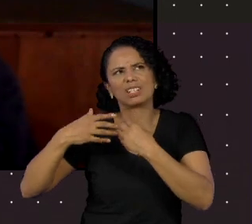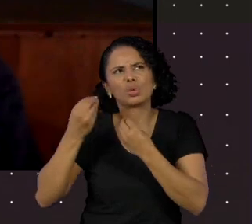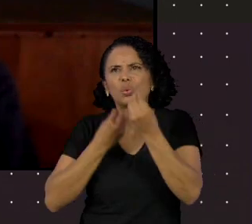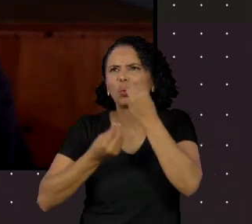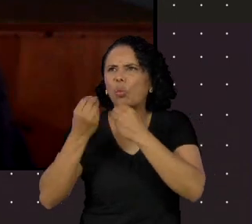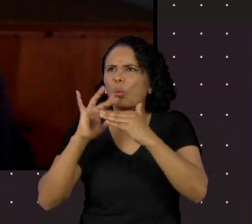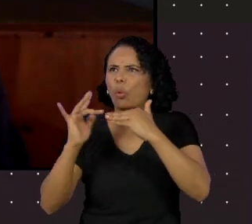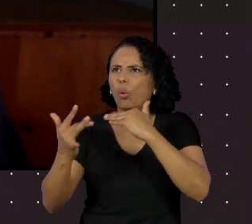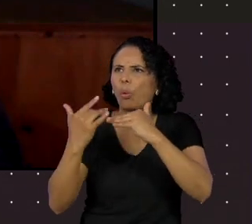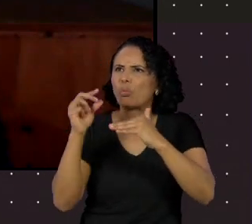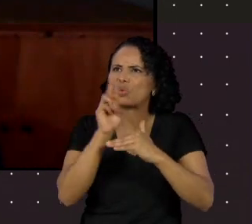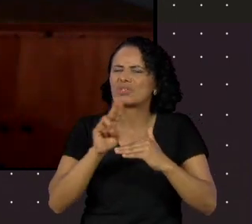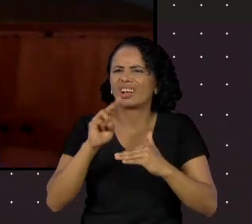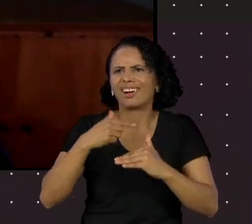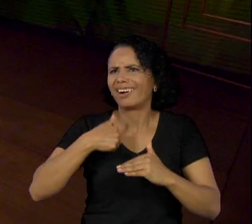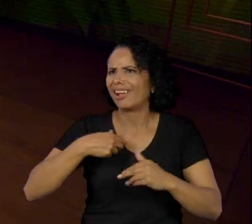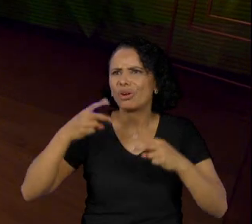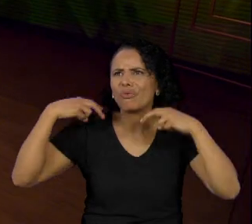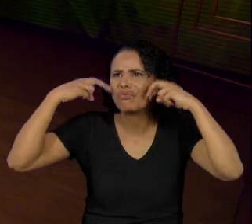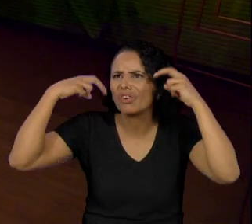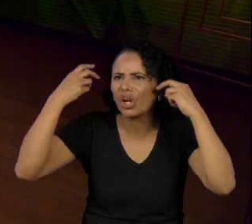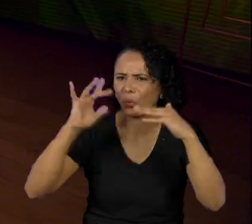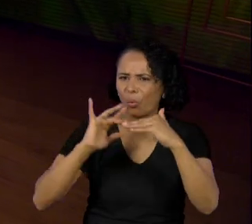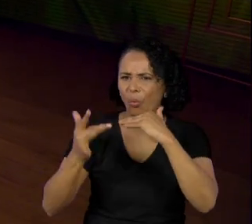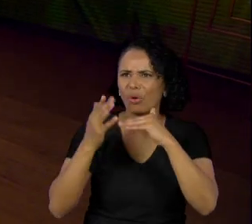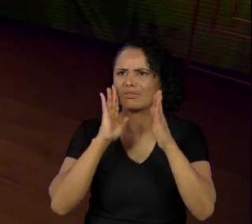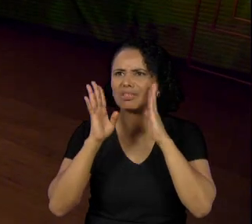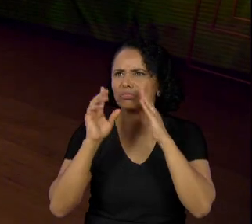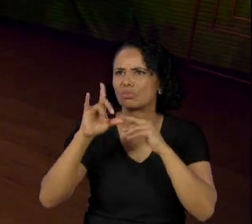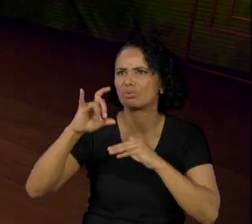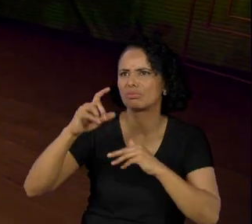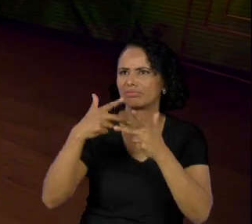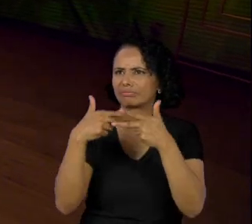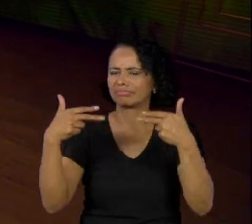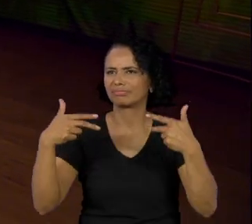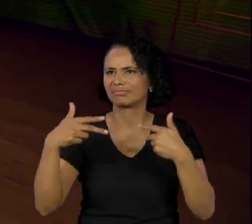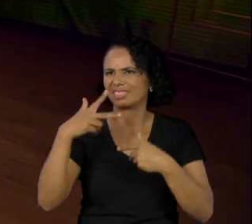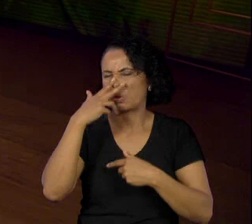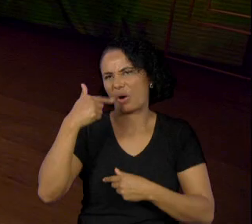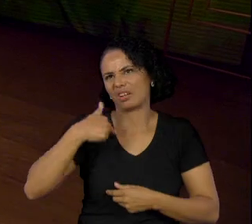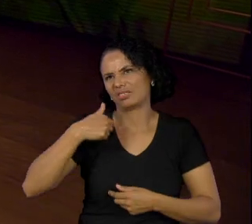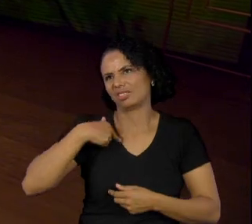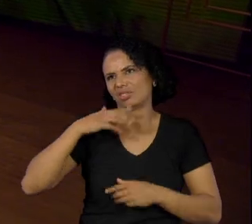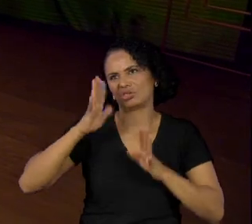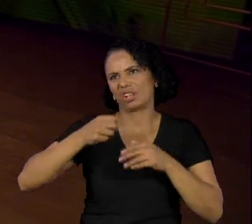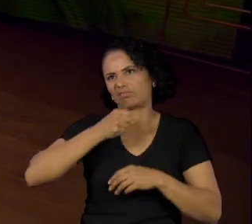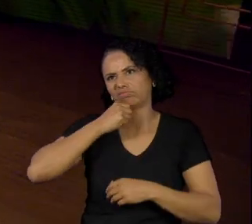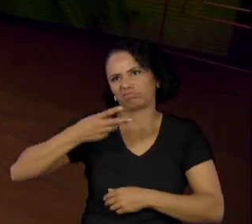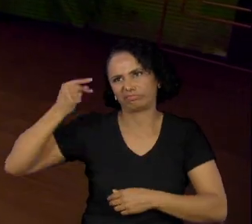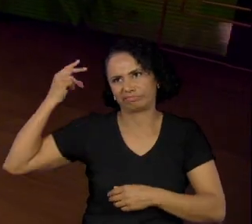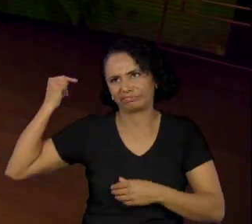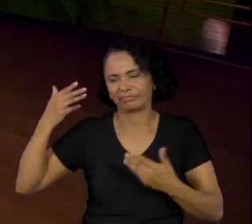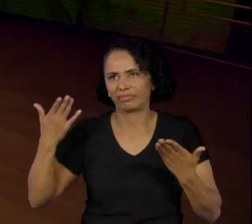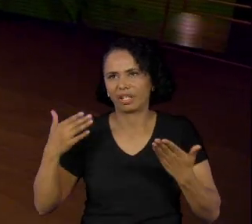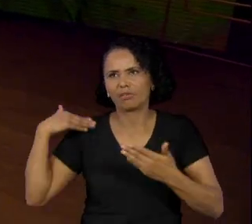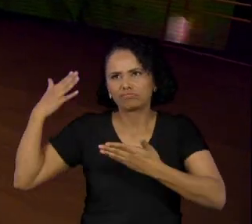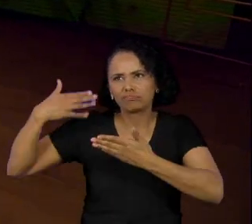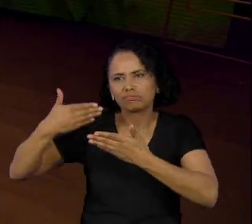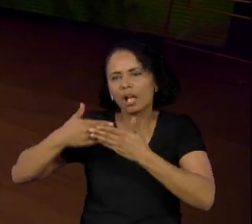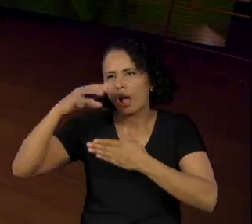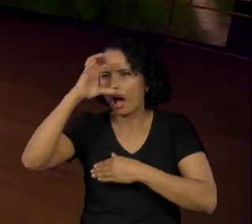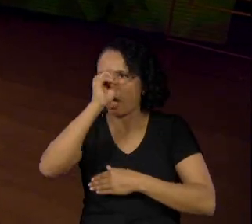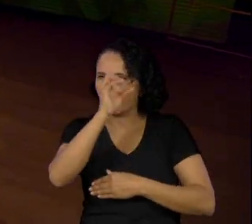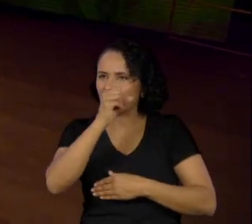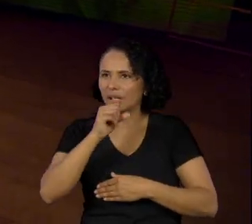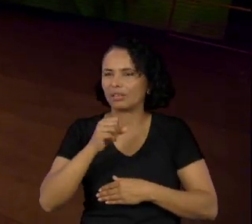sociais. Eu sempre tive um pouco de vergonha, não sabia como usar, acho que eu venho de outra geração, né? Então, eu vim aprendendo, mas sempre me sinto